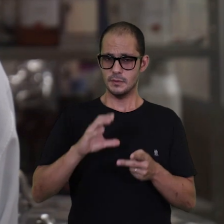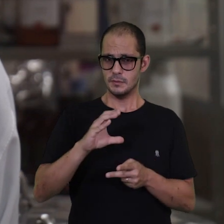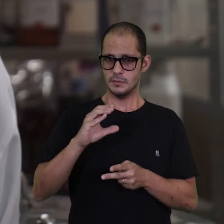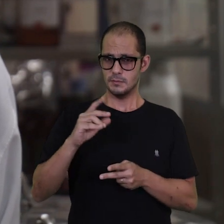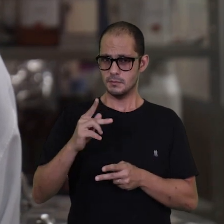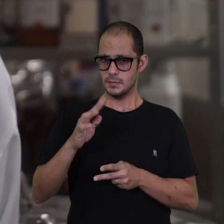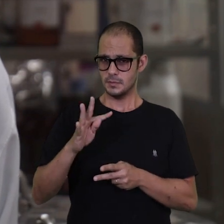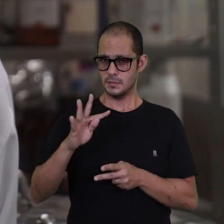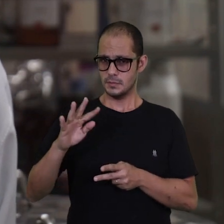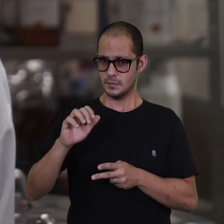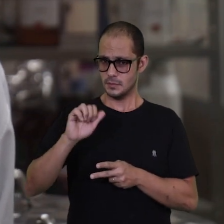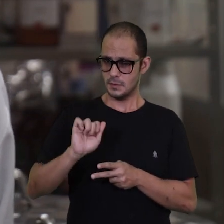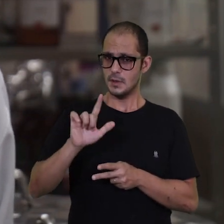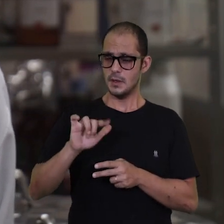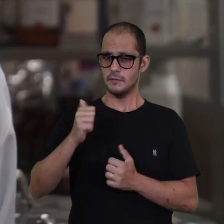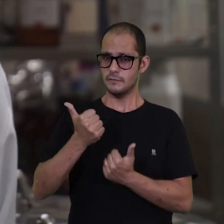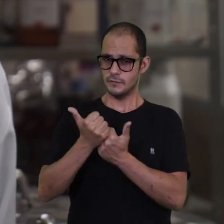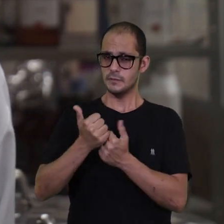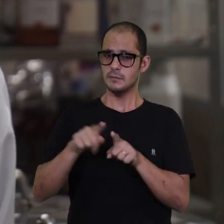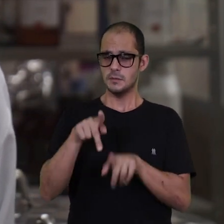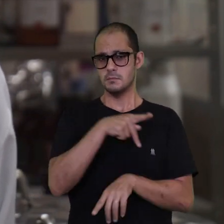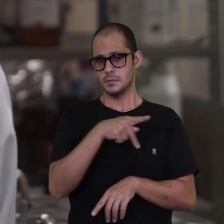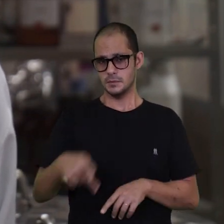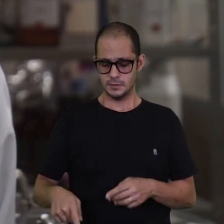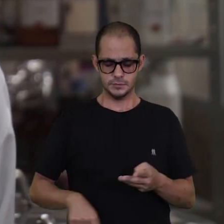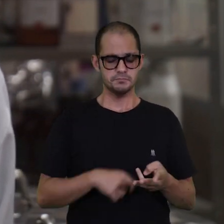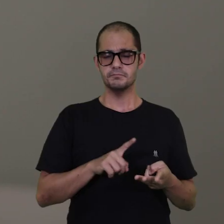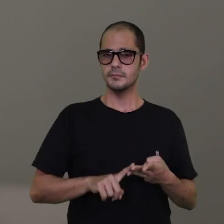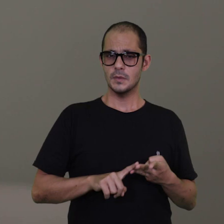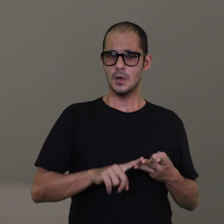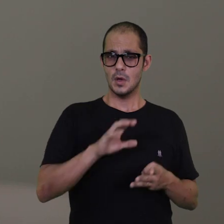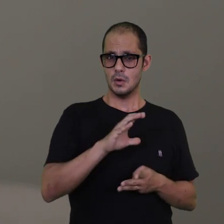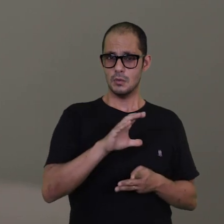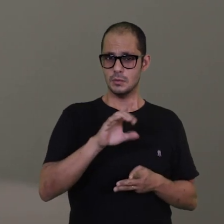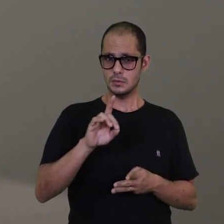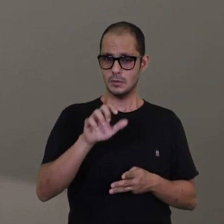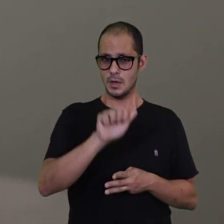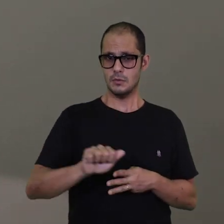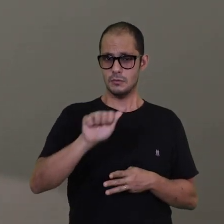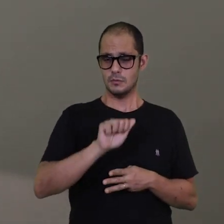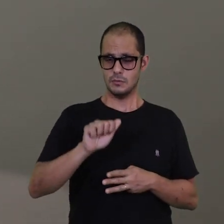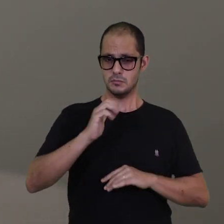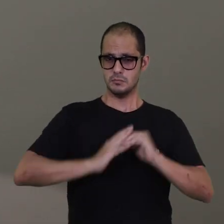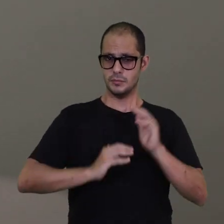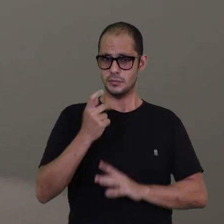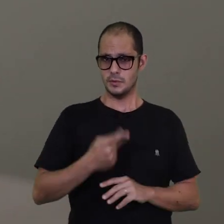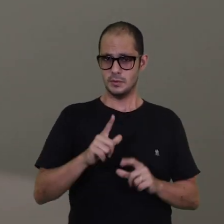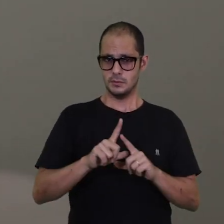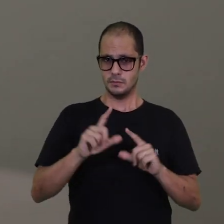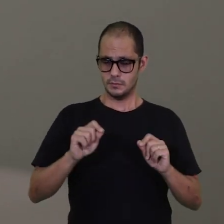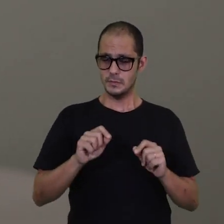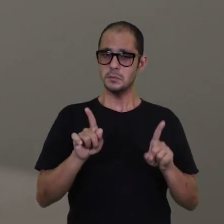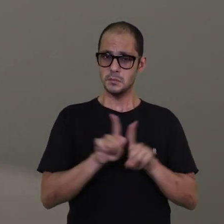CPPTA, trabalhei também, fui voluntário, fui coordenador da antiga Associação de Servidores da